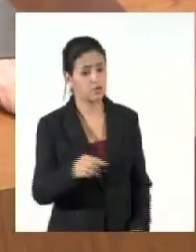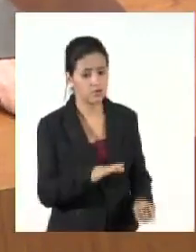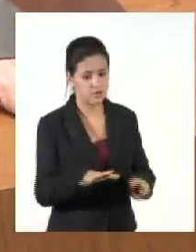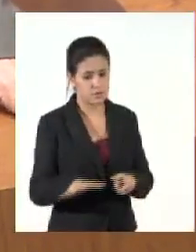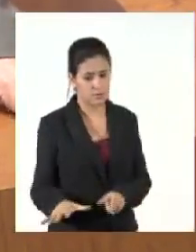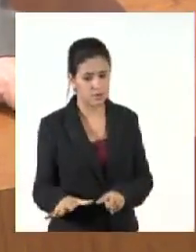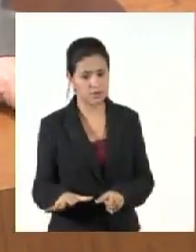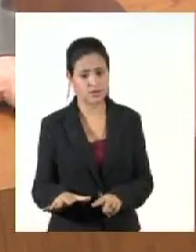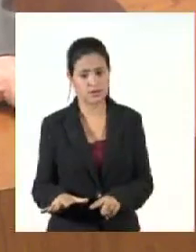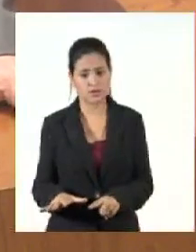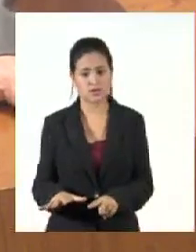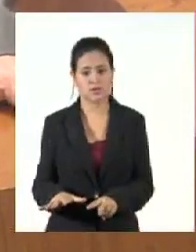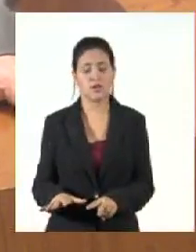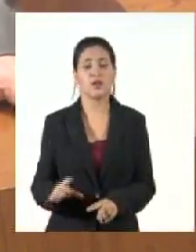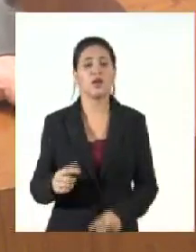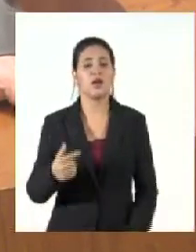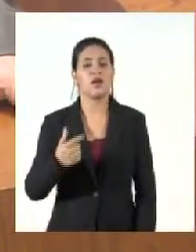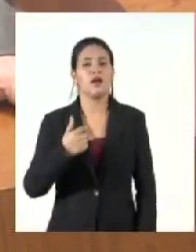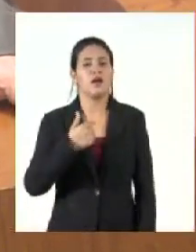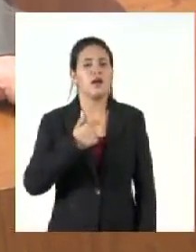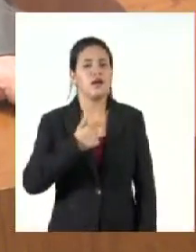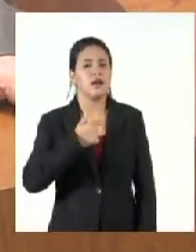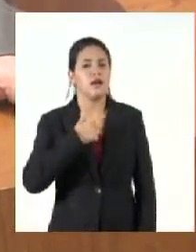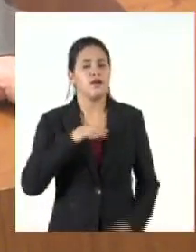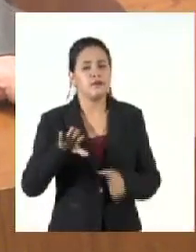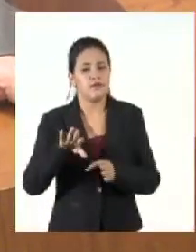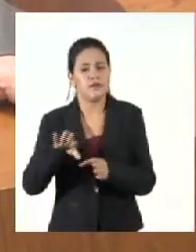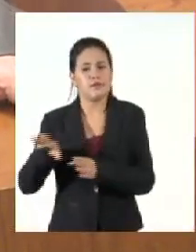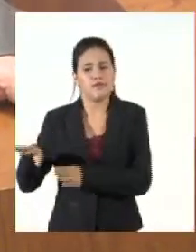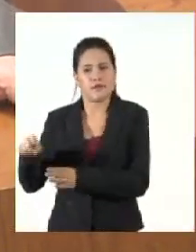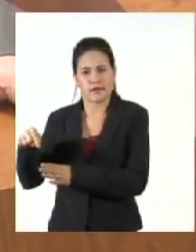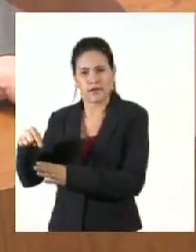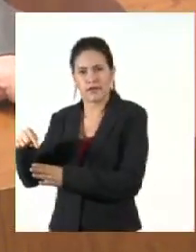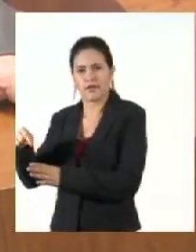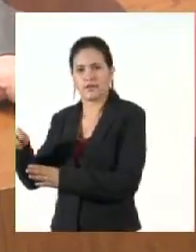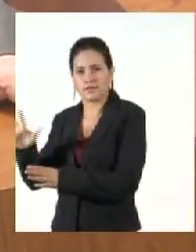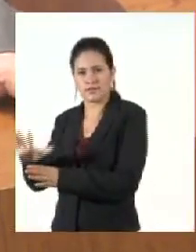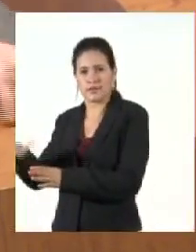nacional e entrar na discussão do futebol local. Muito obrigado.